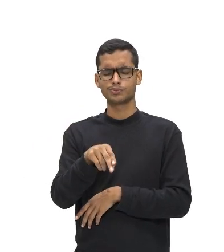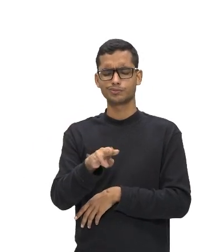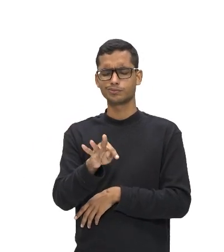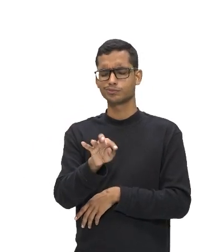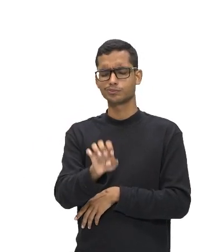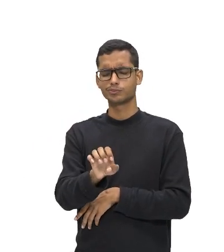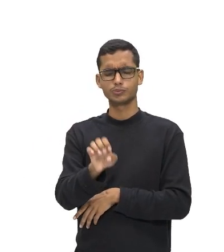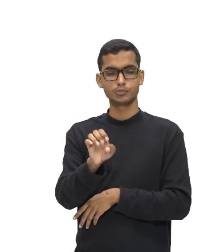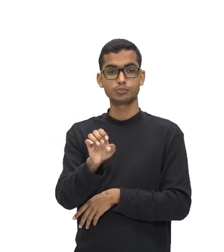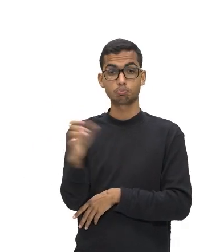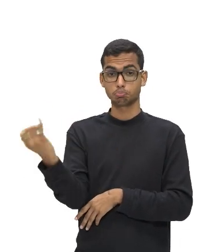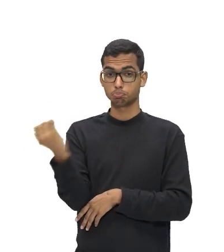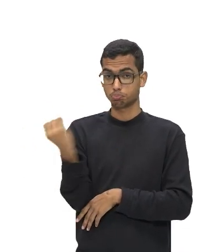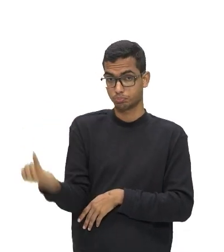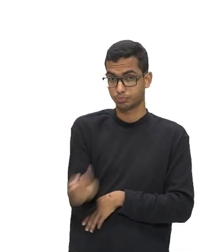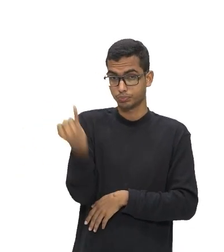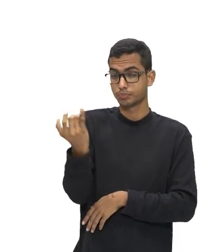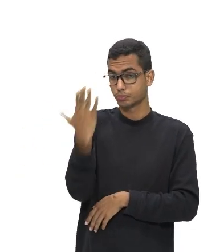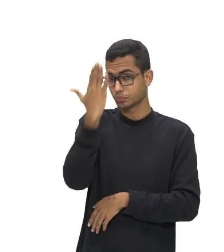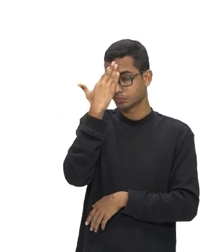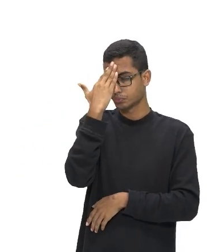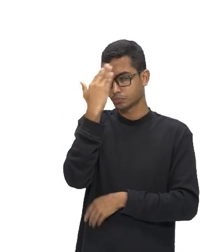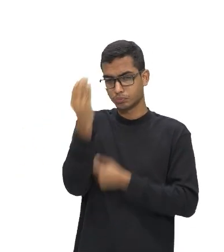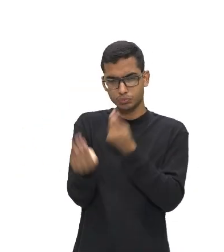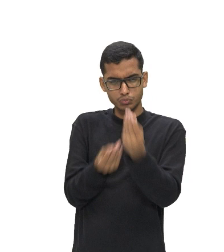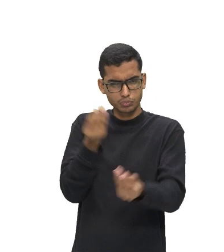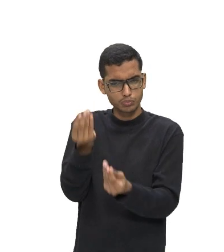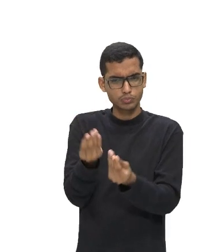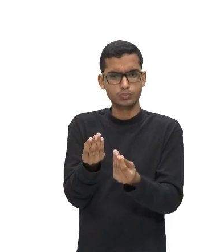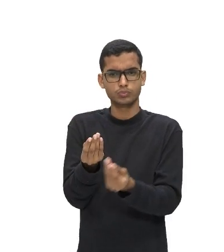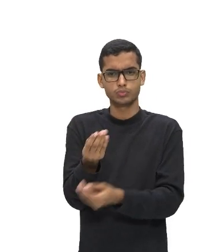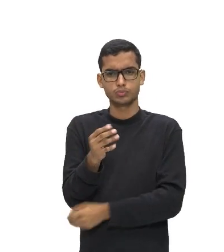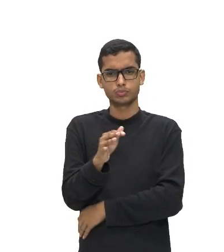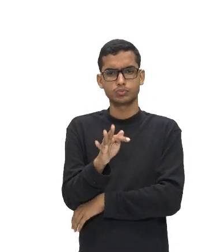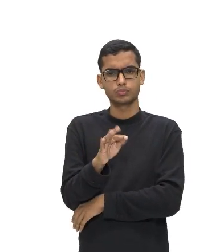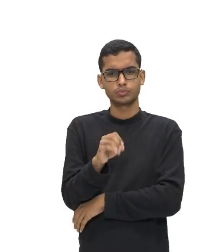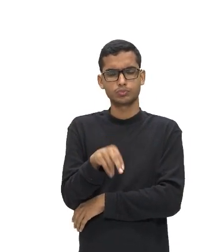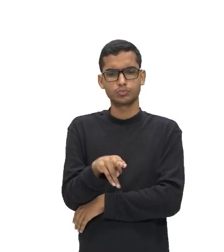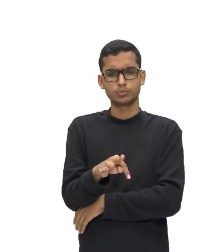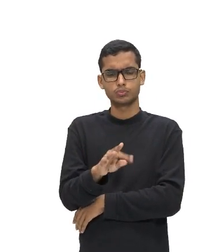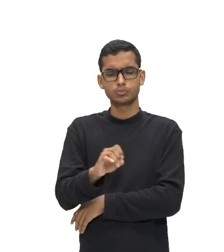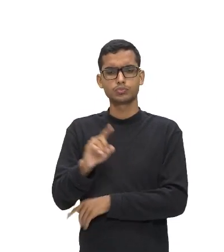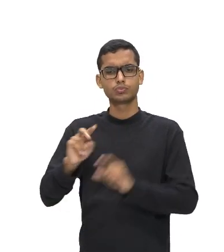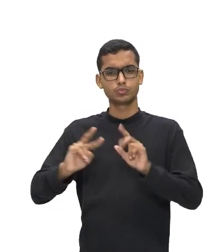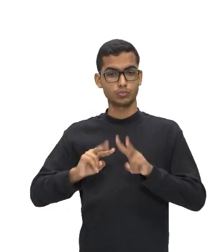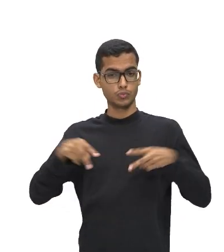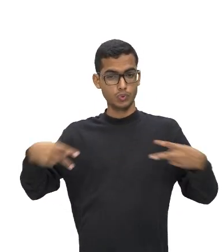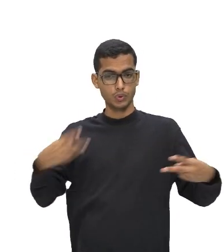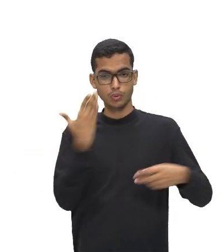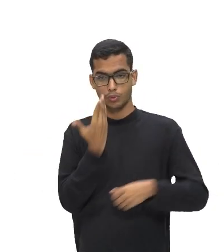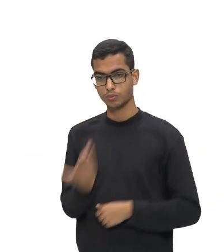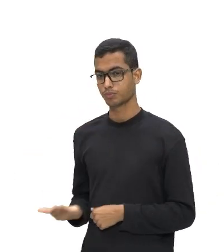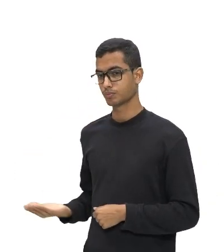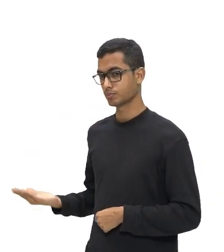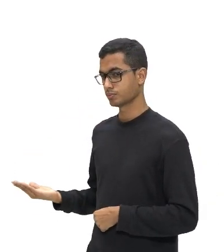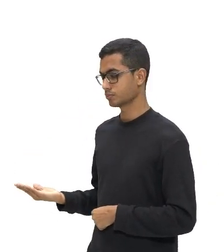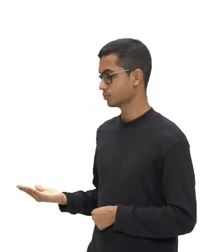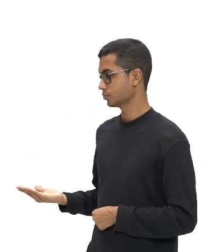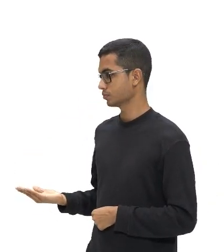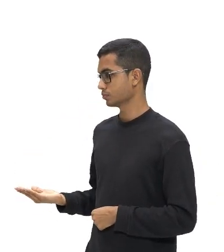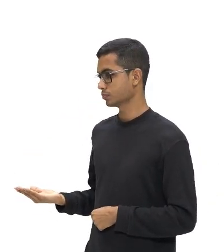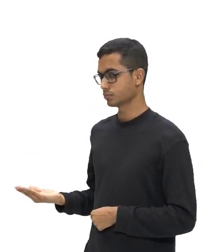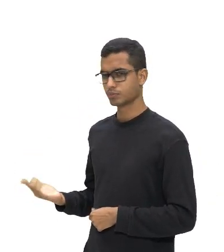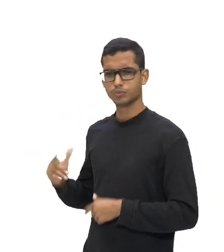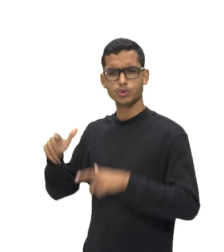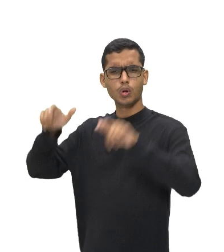importante a gente saber a fonte, porque a gente vai ter certeza do local de origem da onde